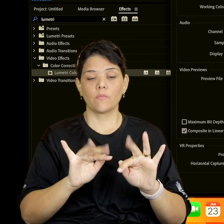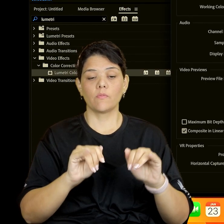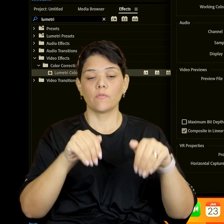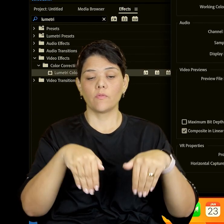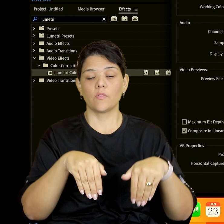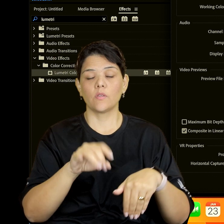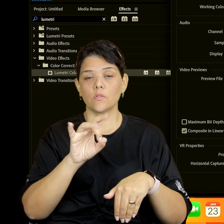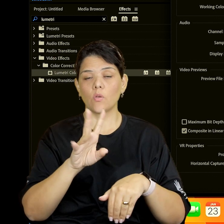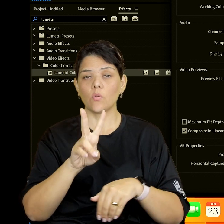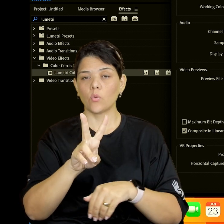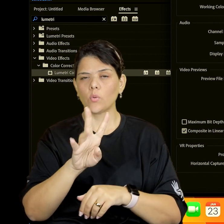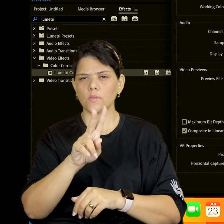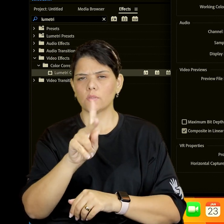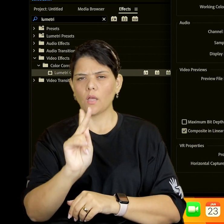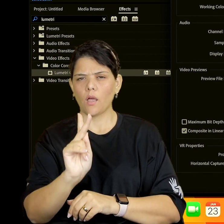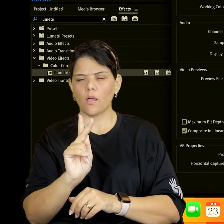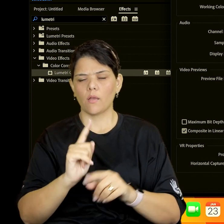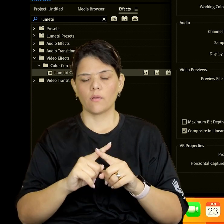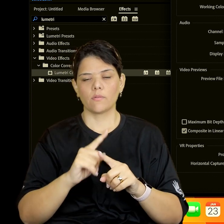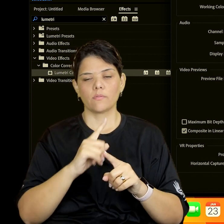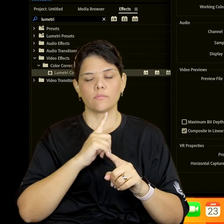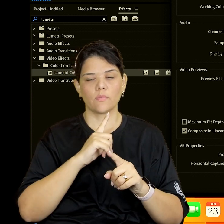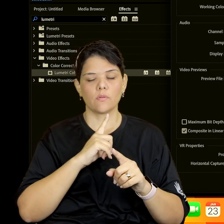redimensão. Ou então...